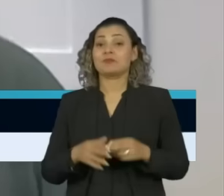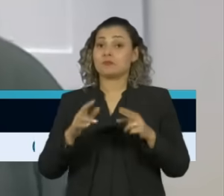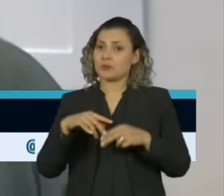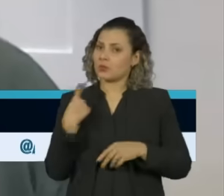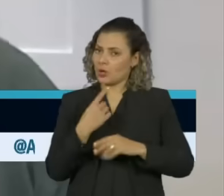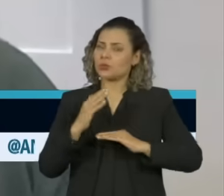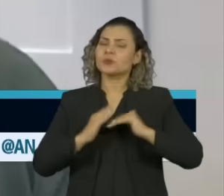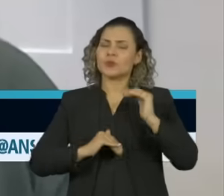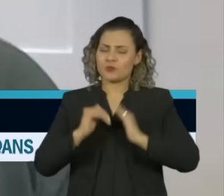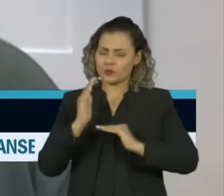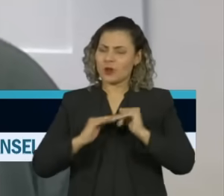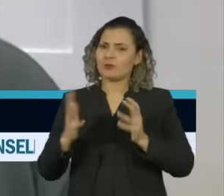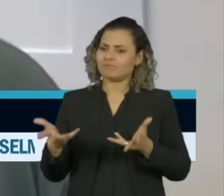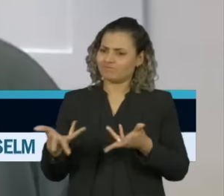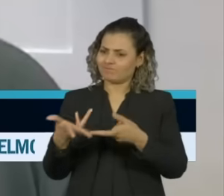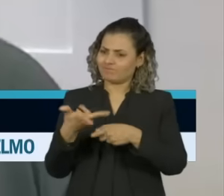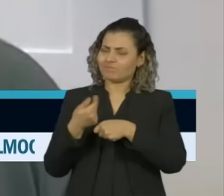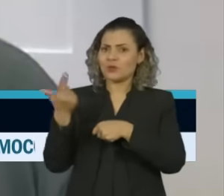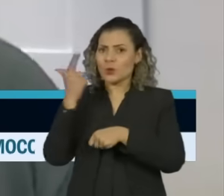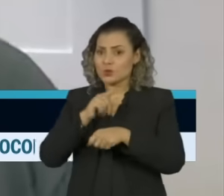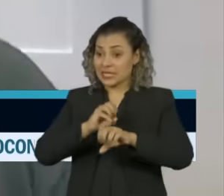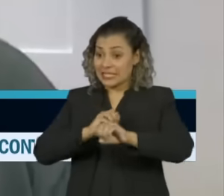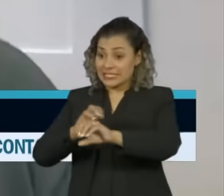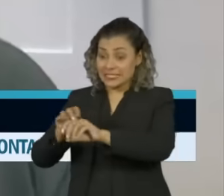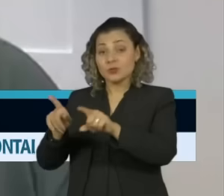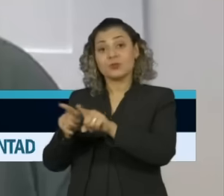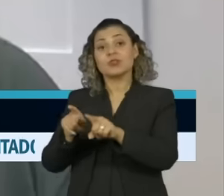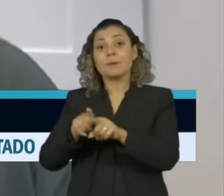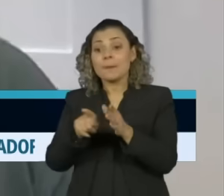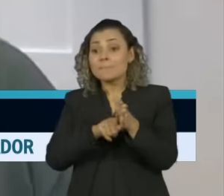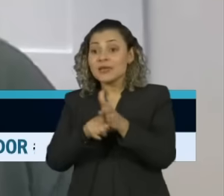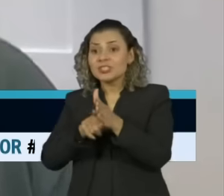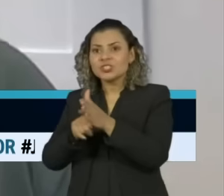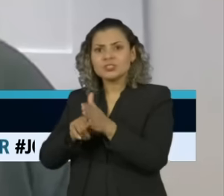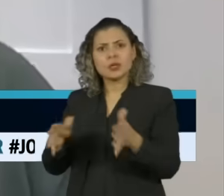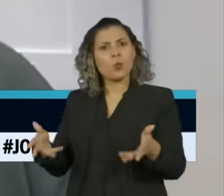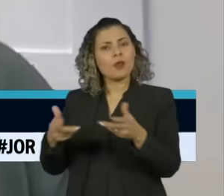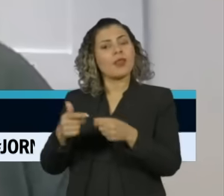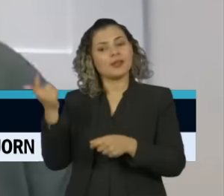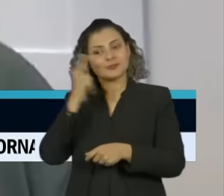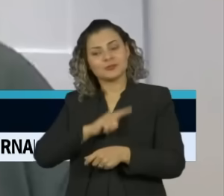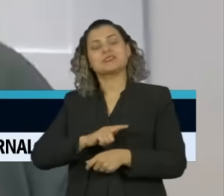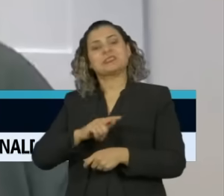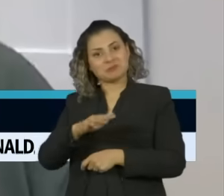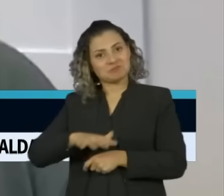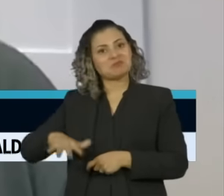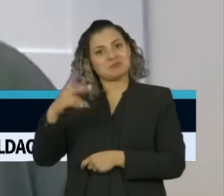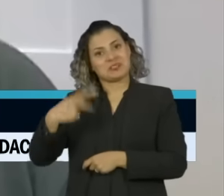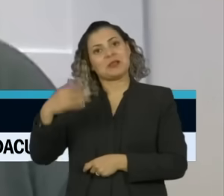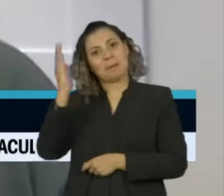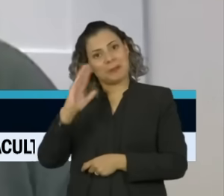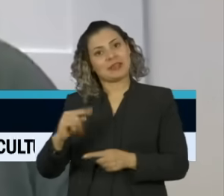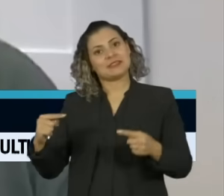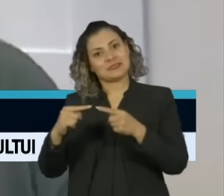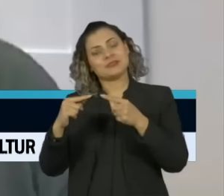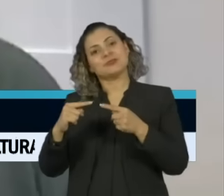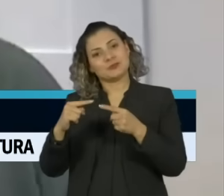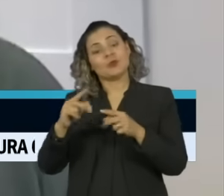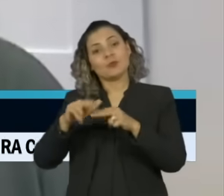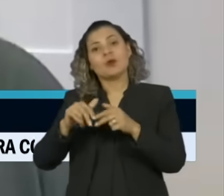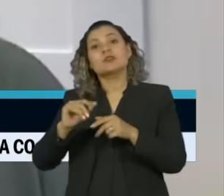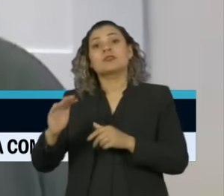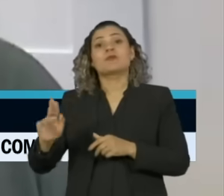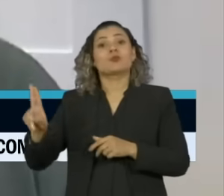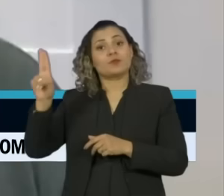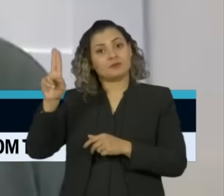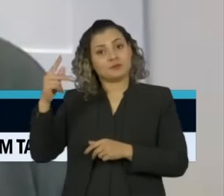hábeis tanto para o desenvolvimento do ensino, como também de pesquisa de ponta, além das atividades de extensão no âmbito das instituições de ensino